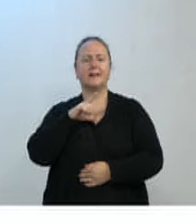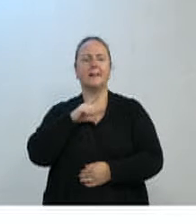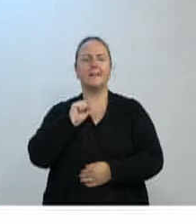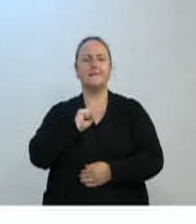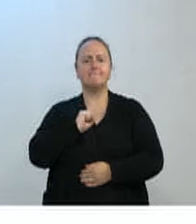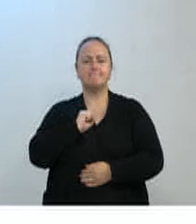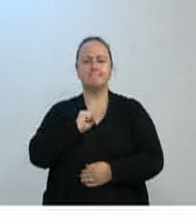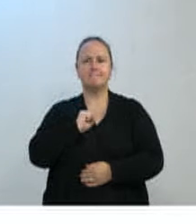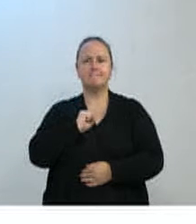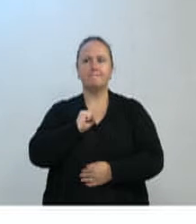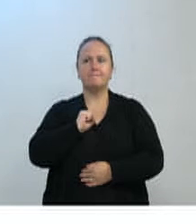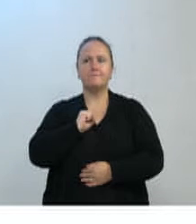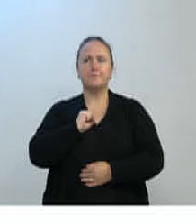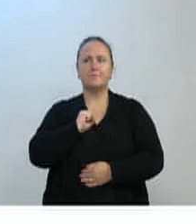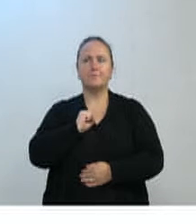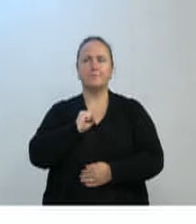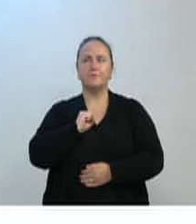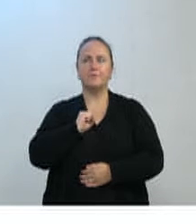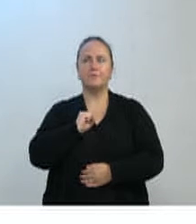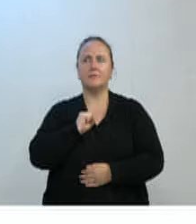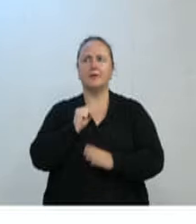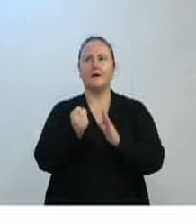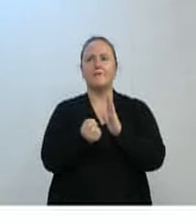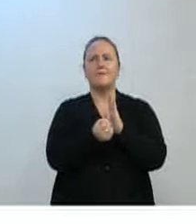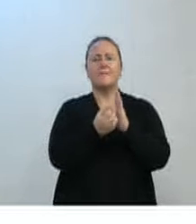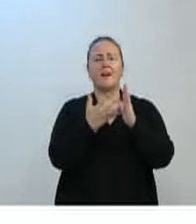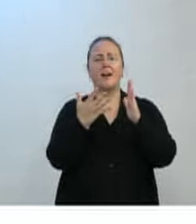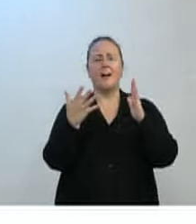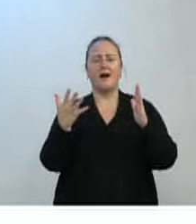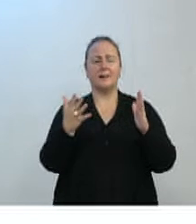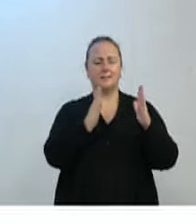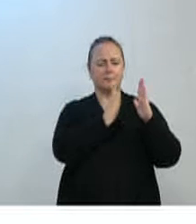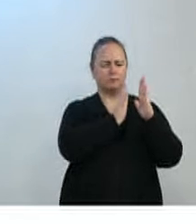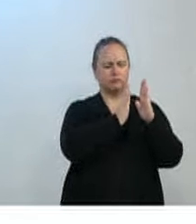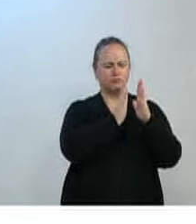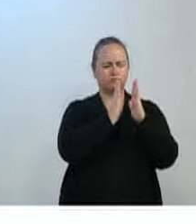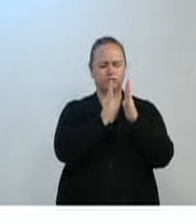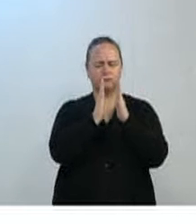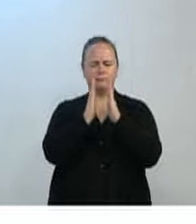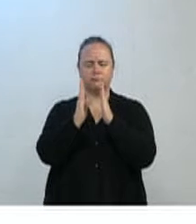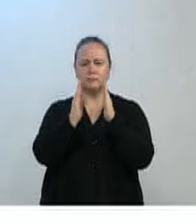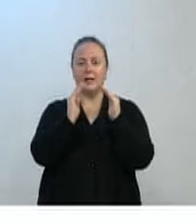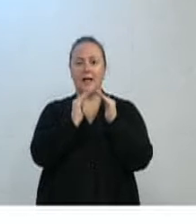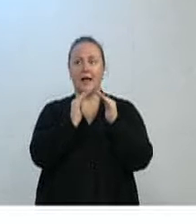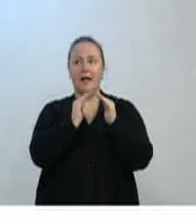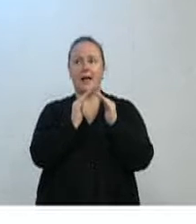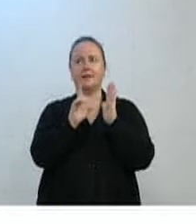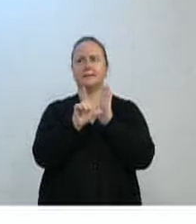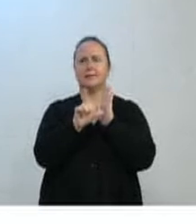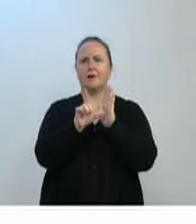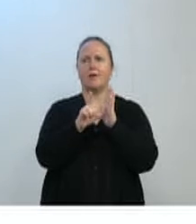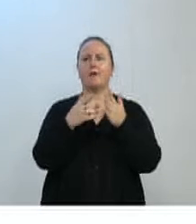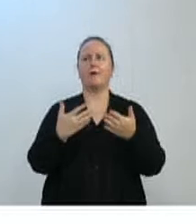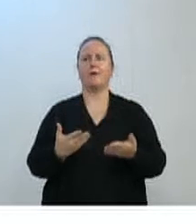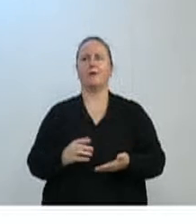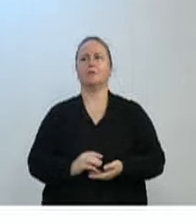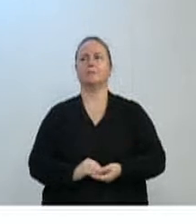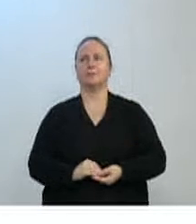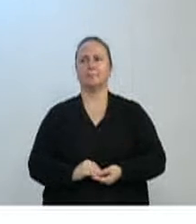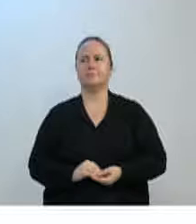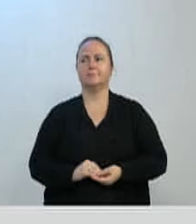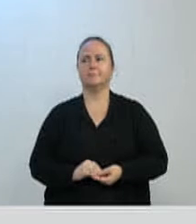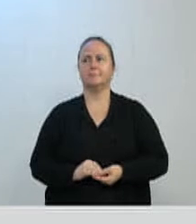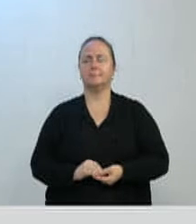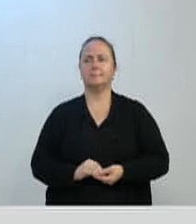expressiva de casas de comércio e mesmo casas do poder